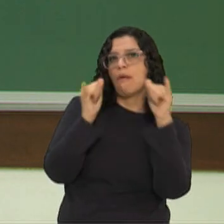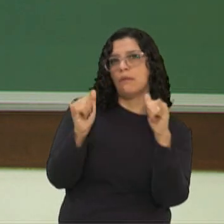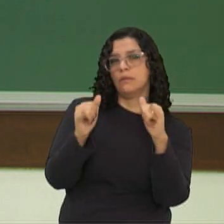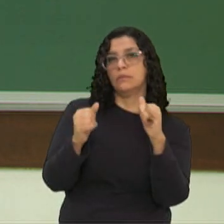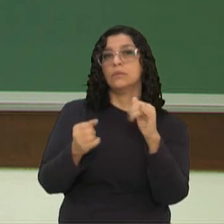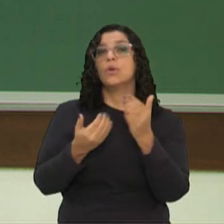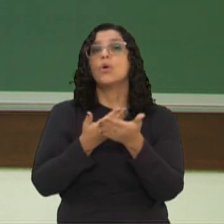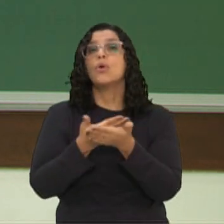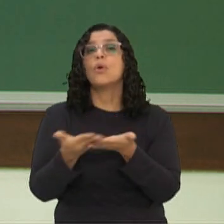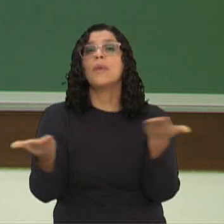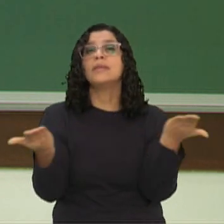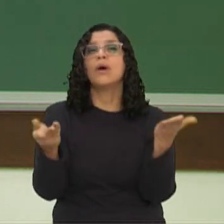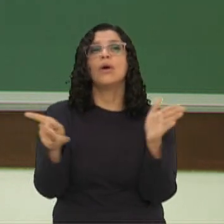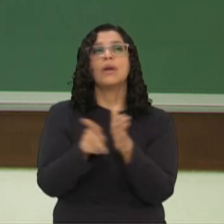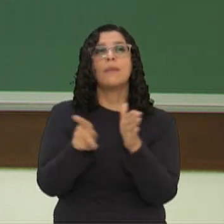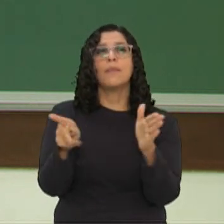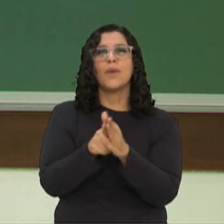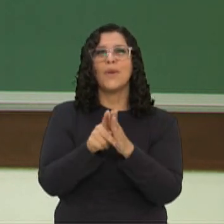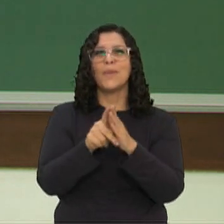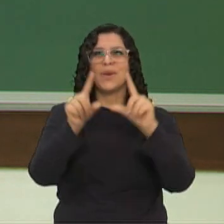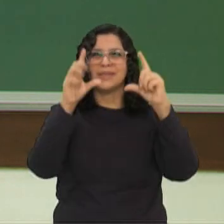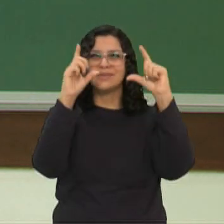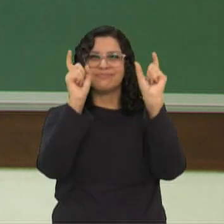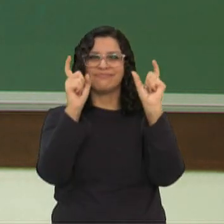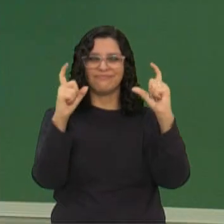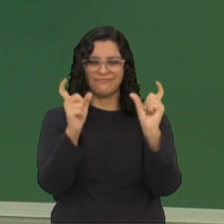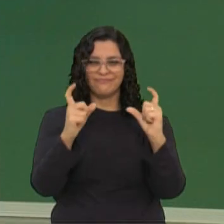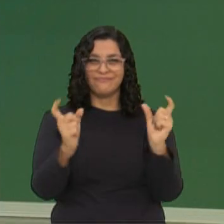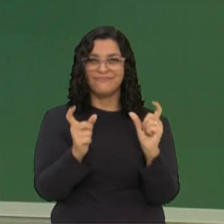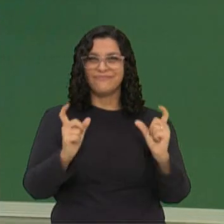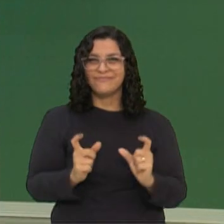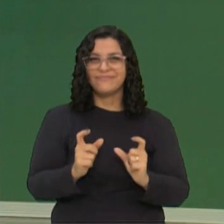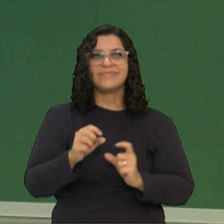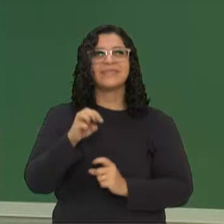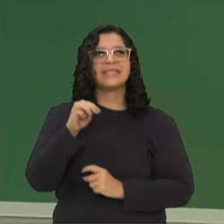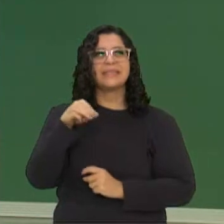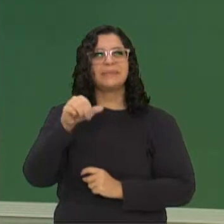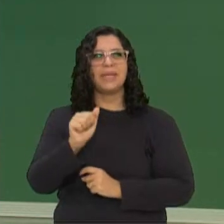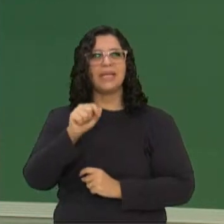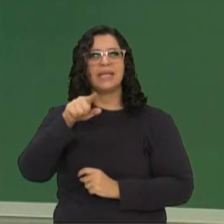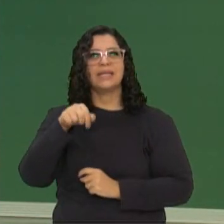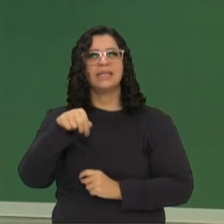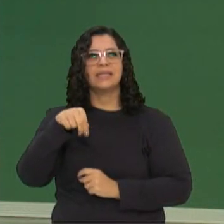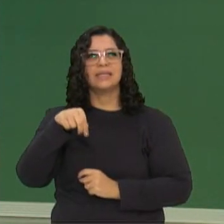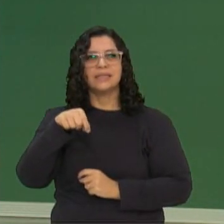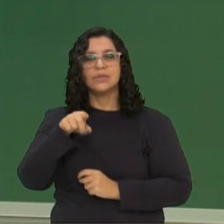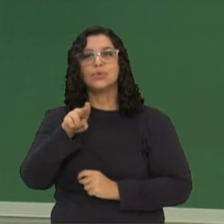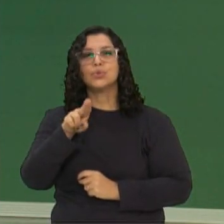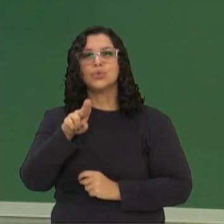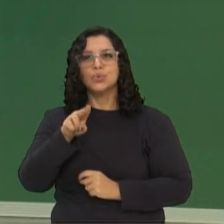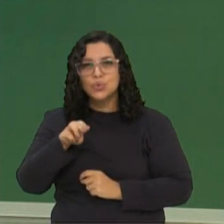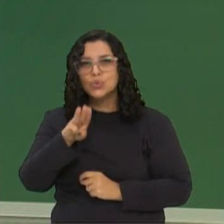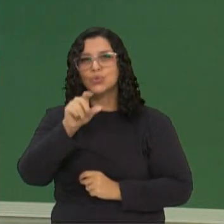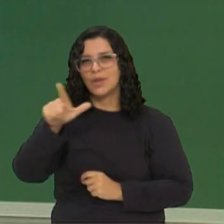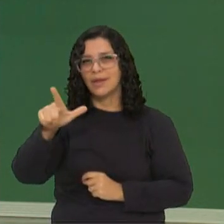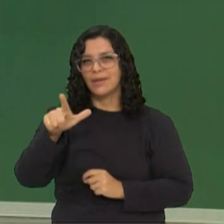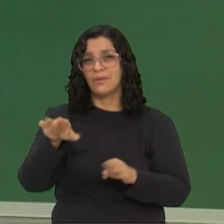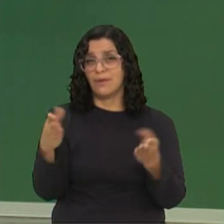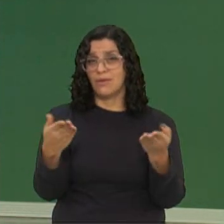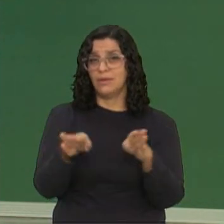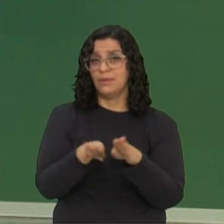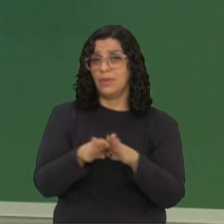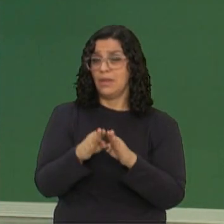Surgem, então, as equações de Maxwell. Também foi um físico britânico, James Clerk Maxwell,